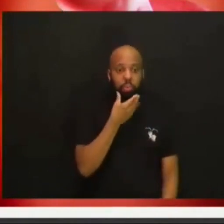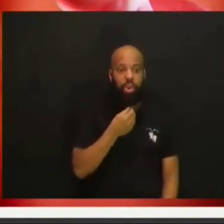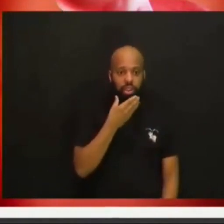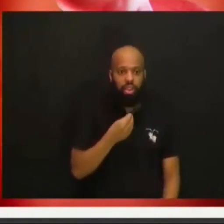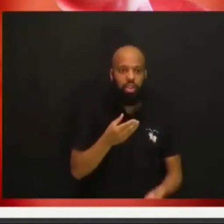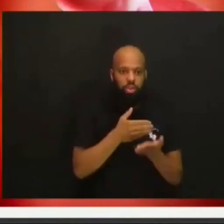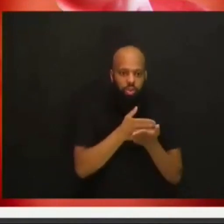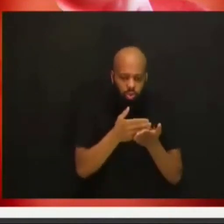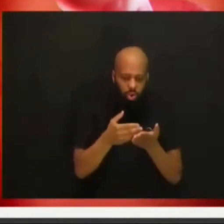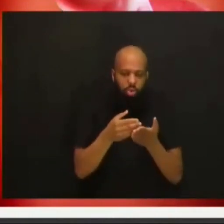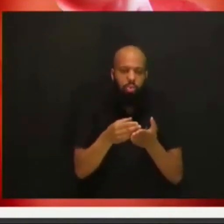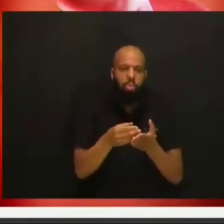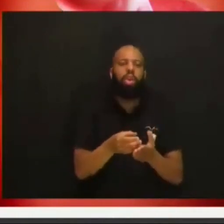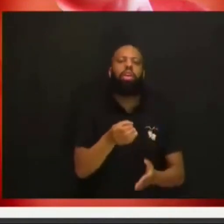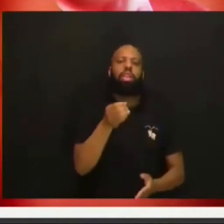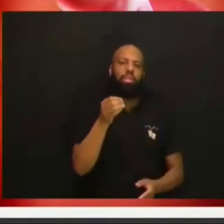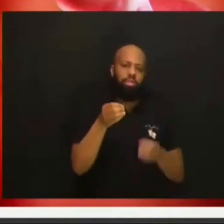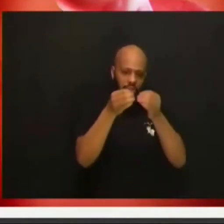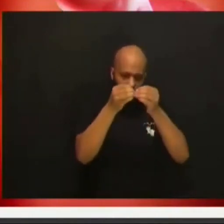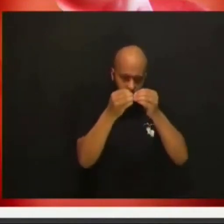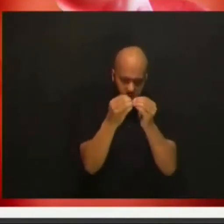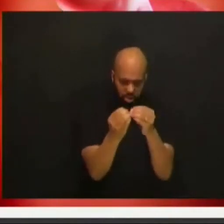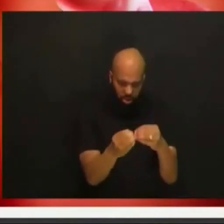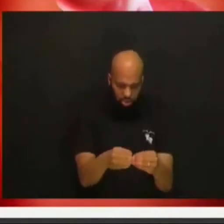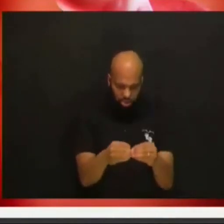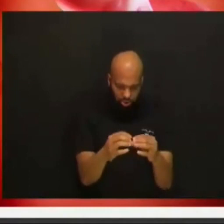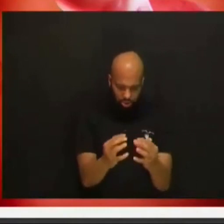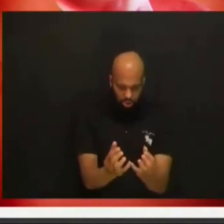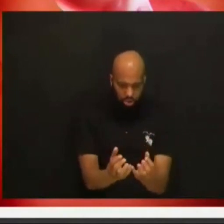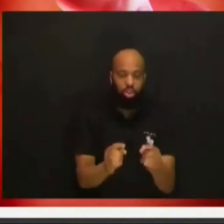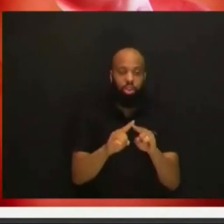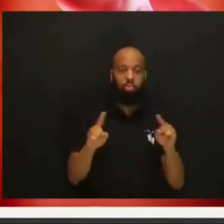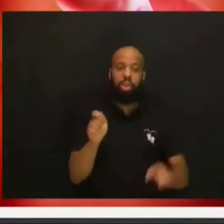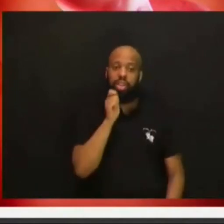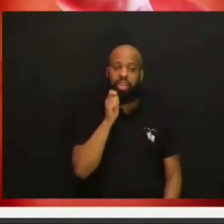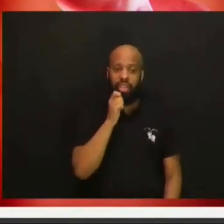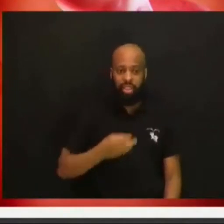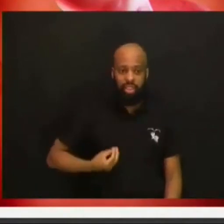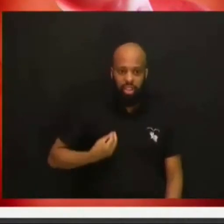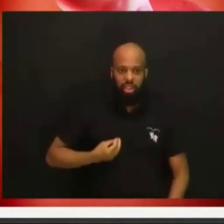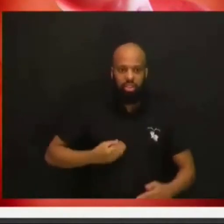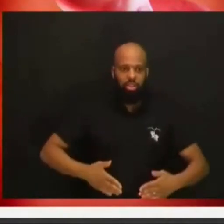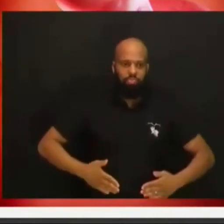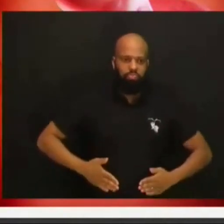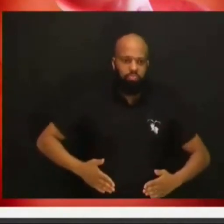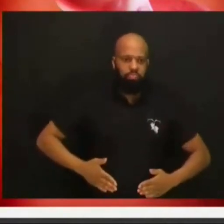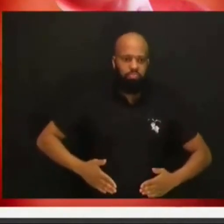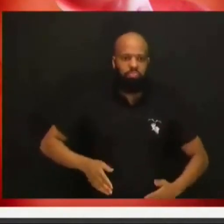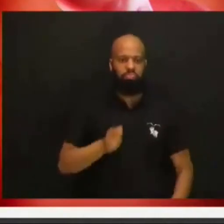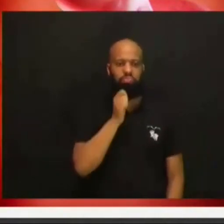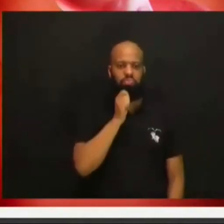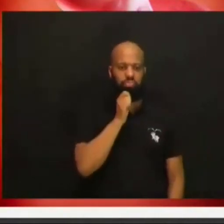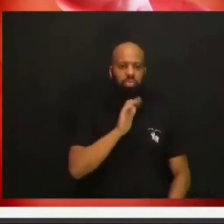descer em direção à bolsa escrotal. Mas ainda estão localizados na parede do abdômen, né? Na parede abdominal.